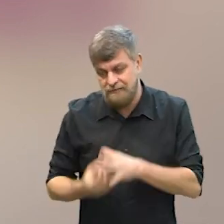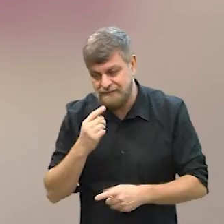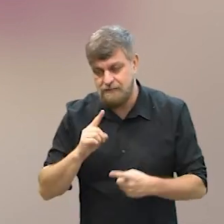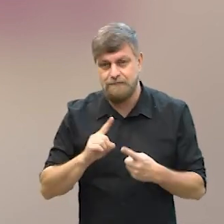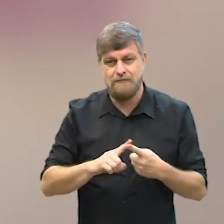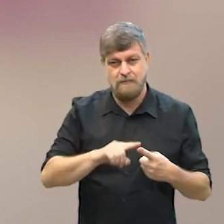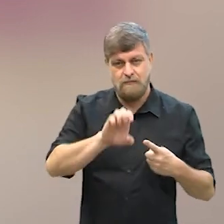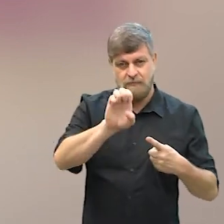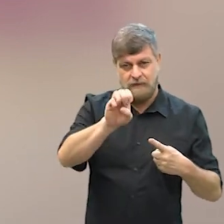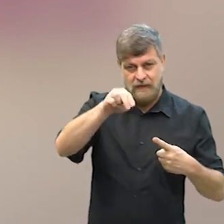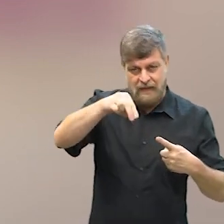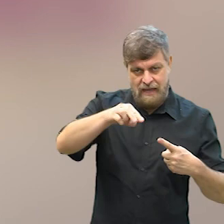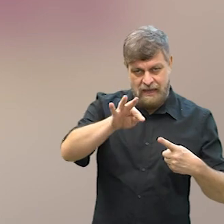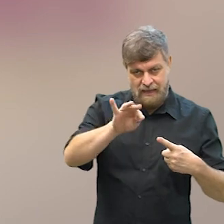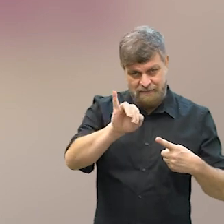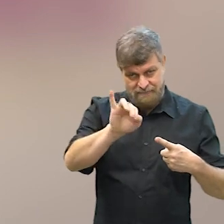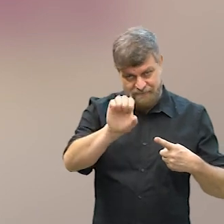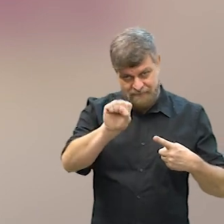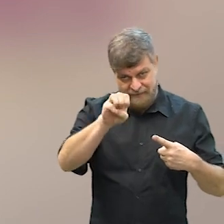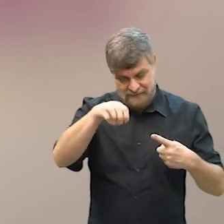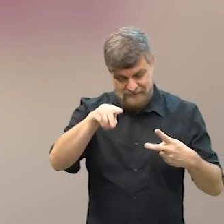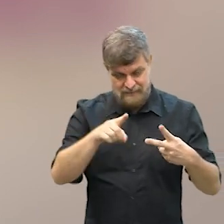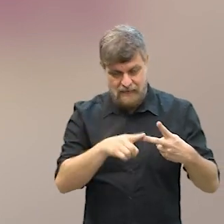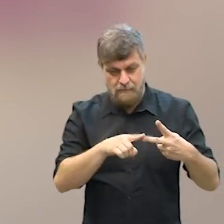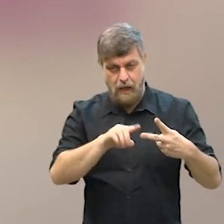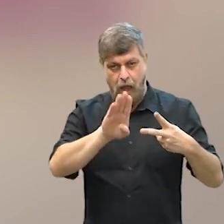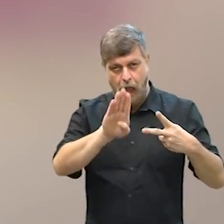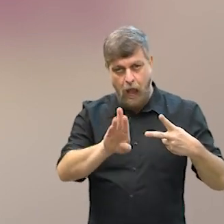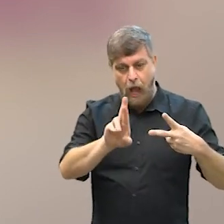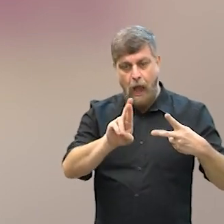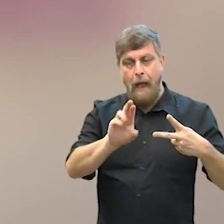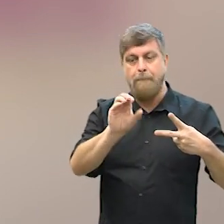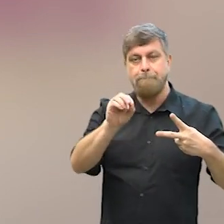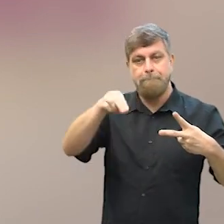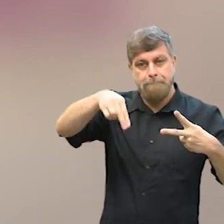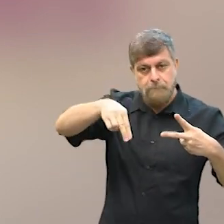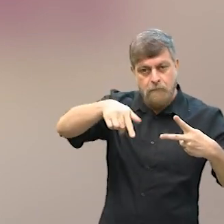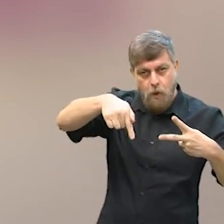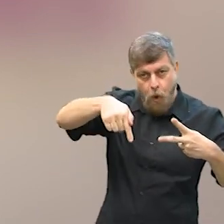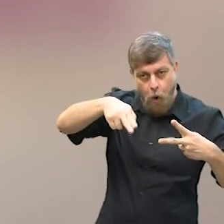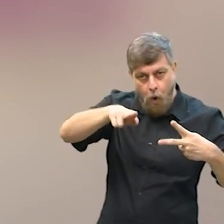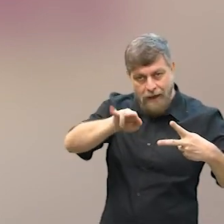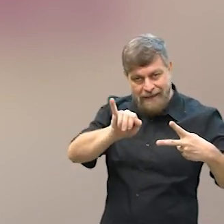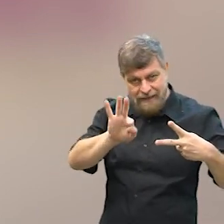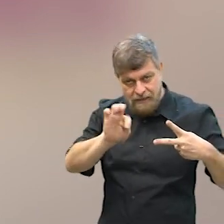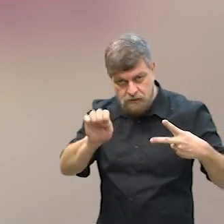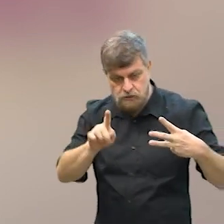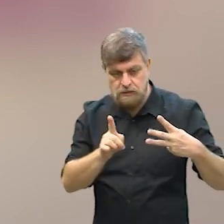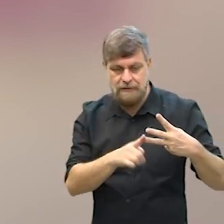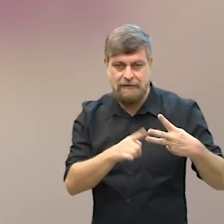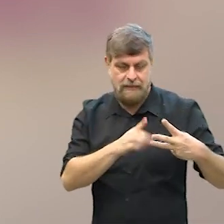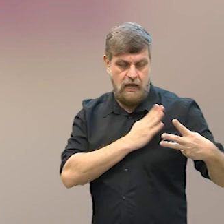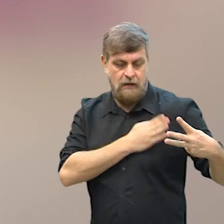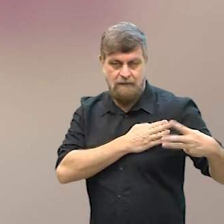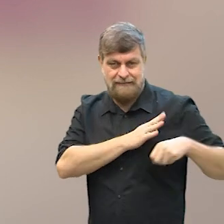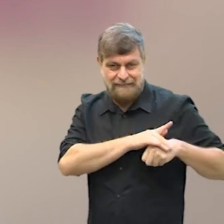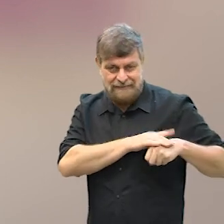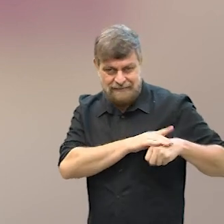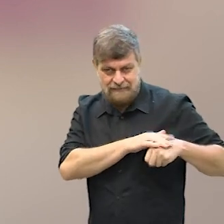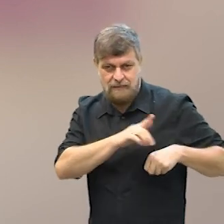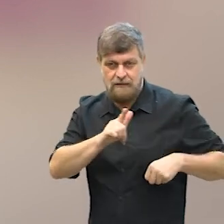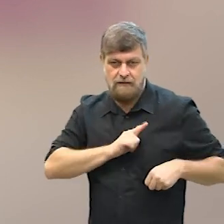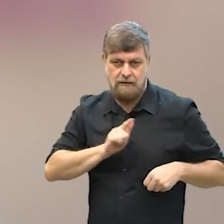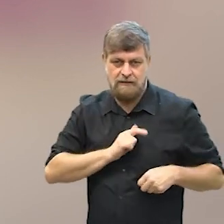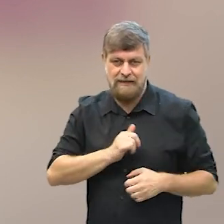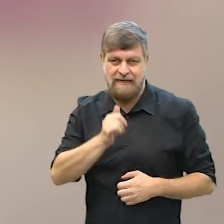o enfisema pulmonar, bronquite asmática e cardiopatias variadas diversas, que afetam a população brasileira,